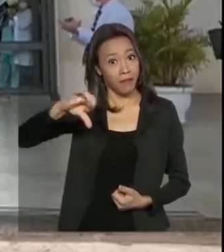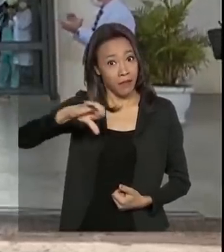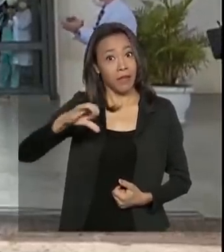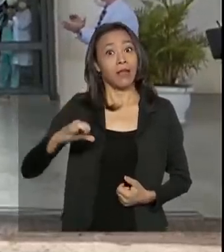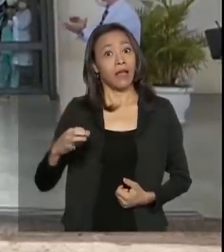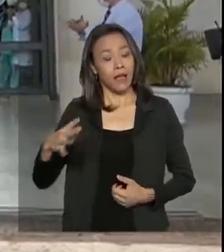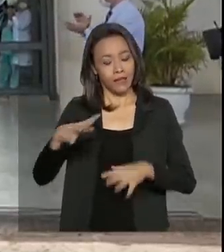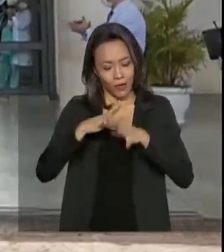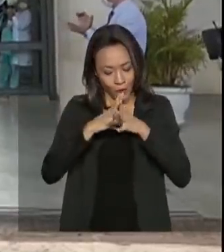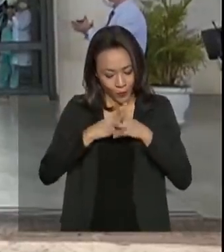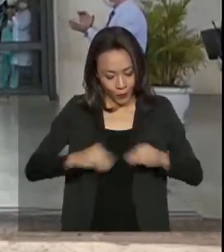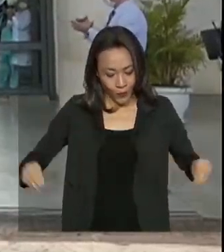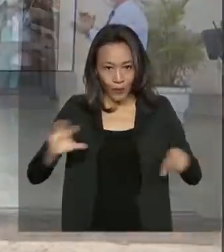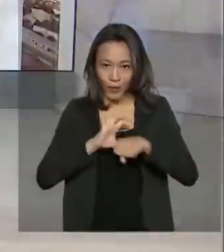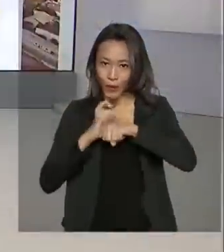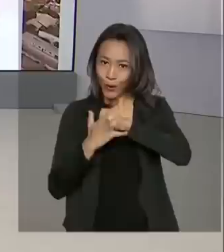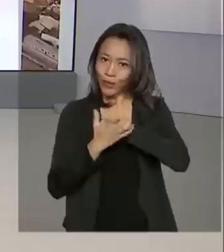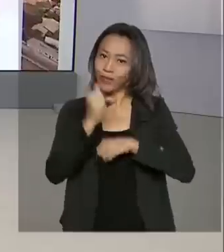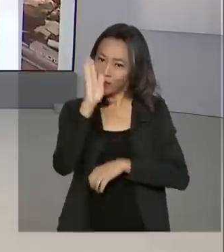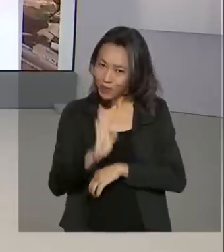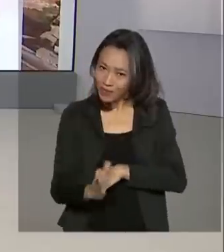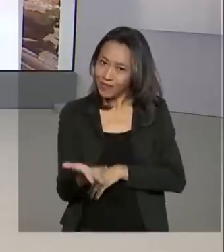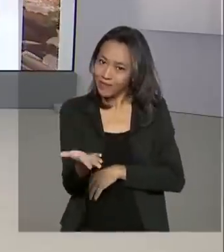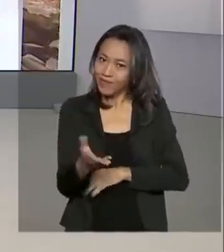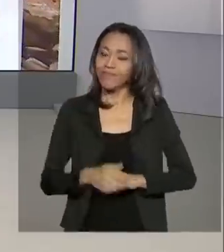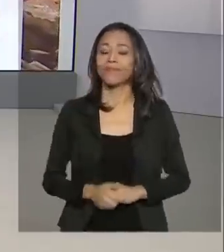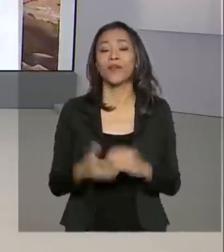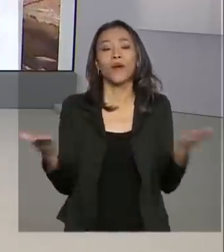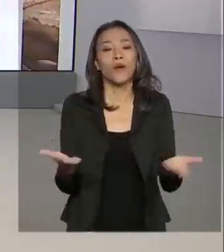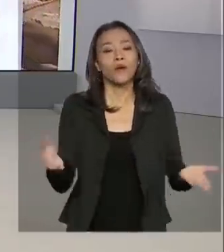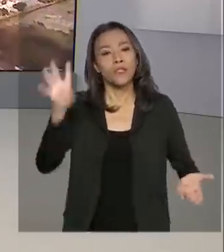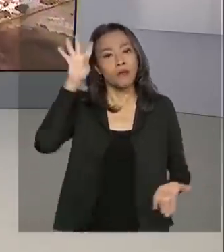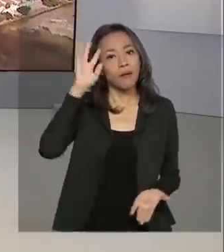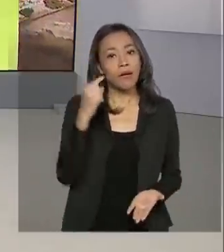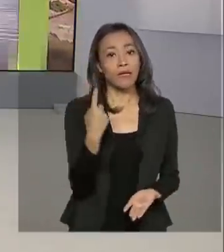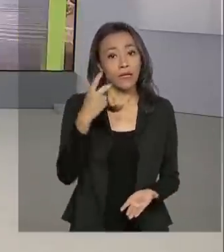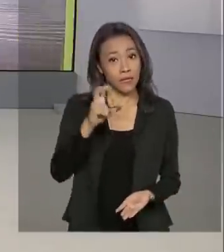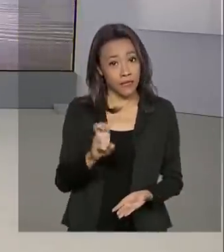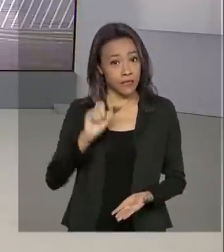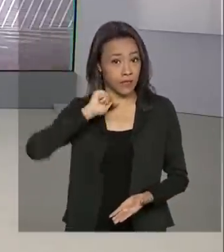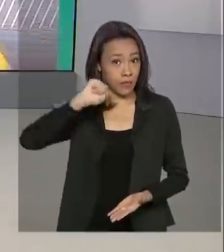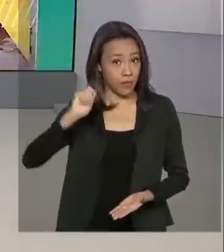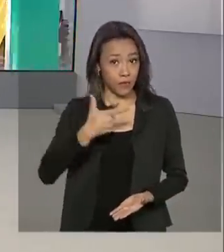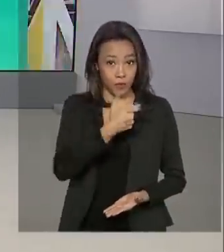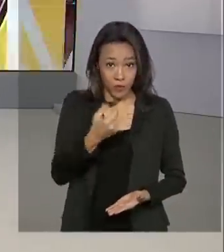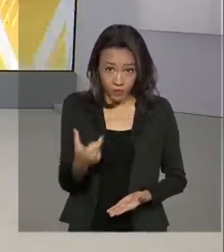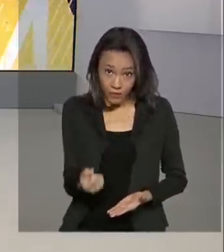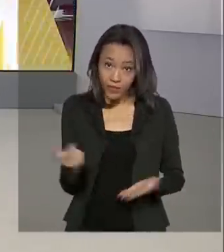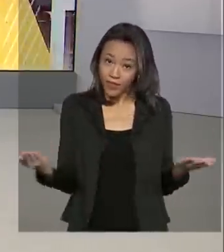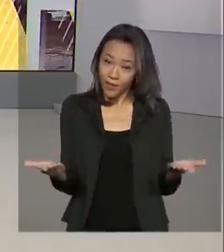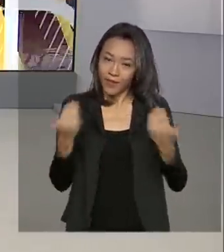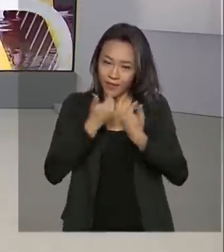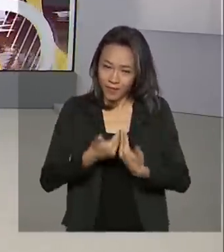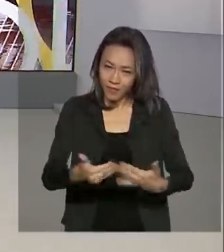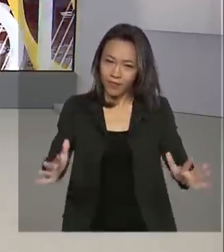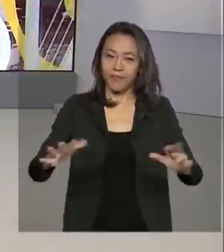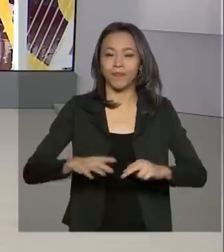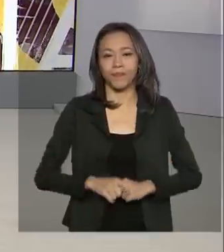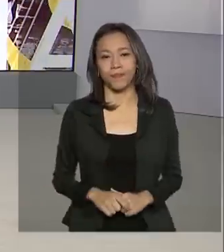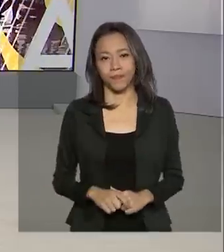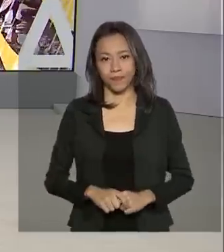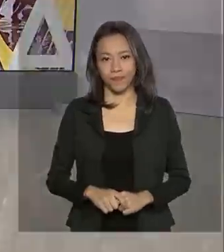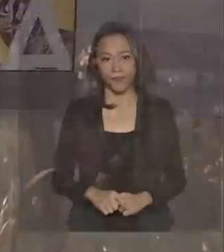recuperar do coronavírus no brasil hoje é quarta-feira quinze de abril de 2020 o brasil em dia